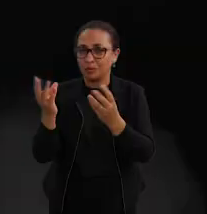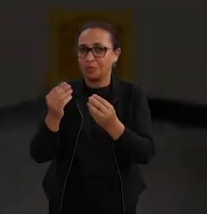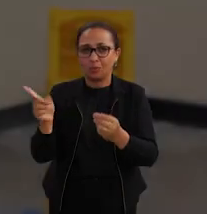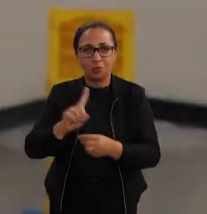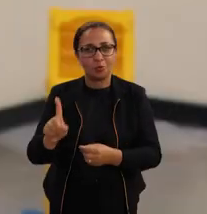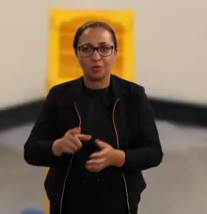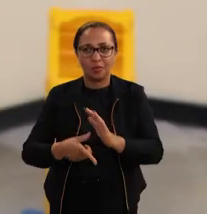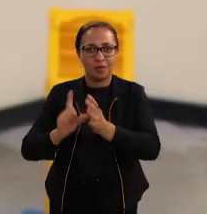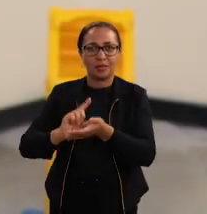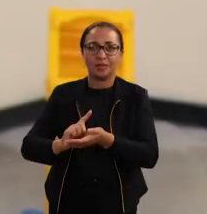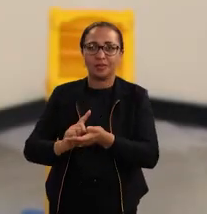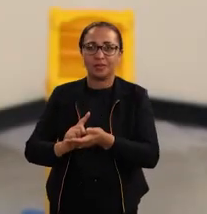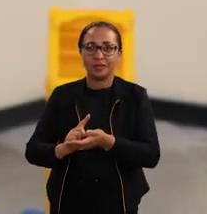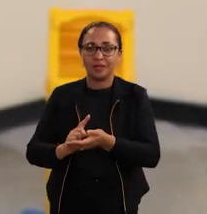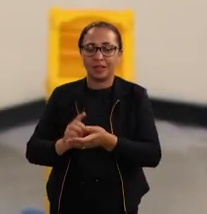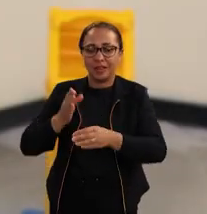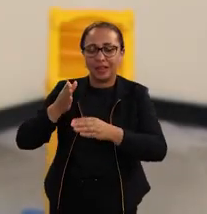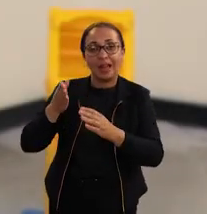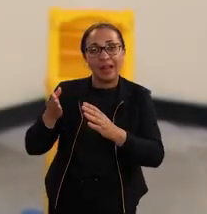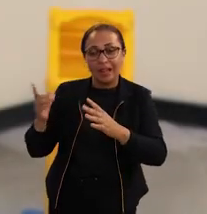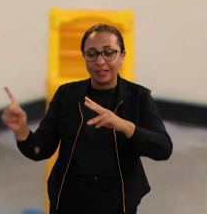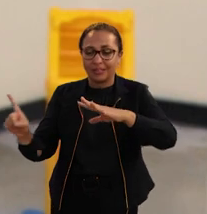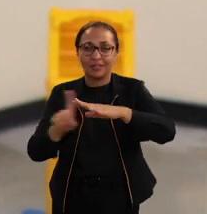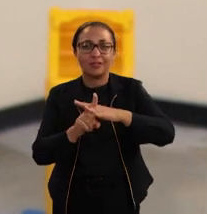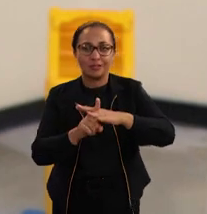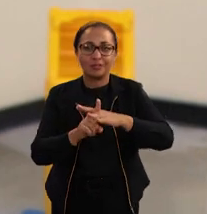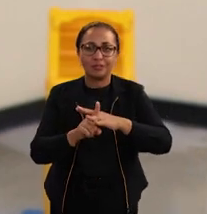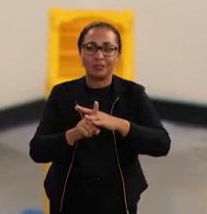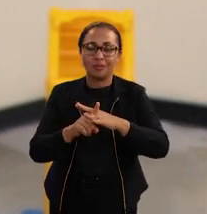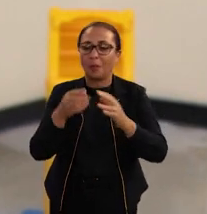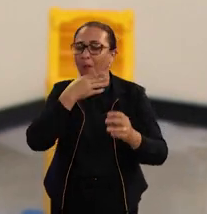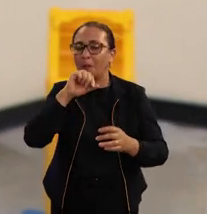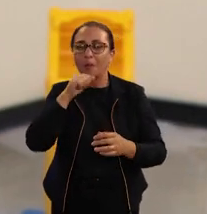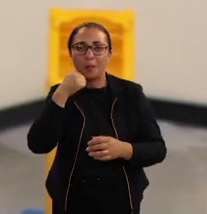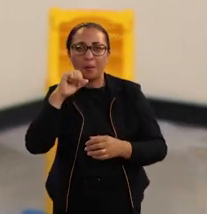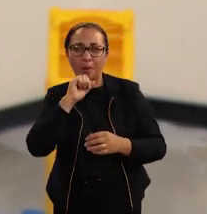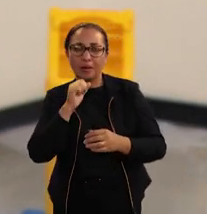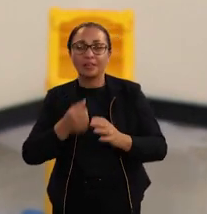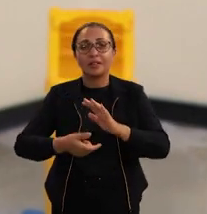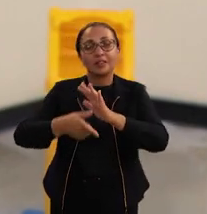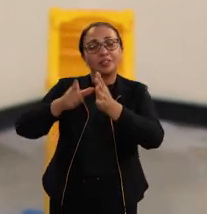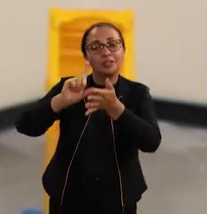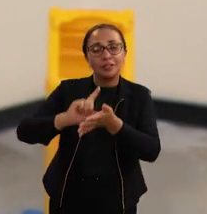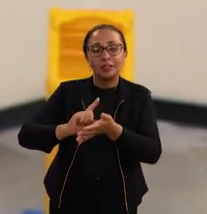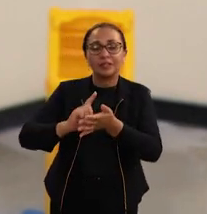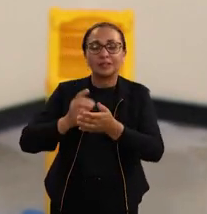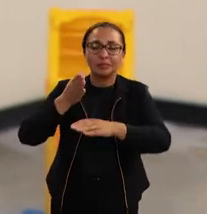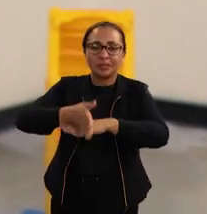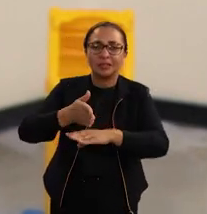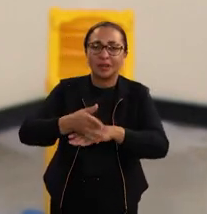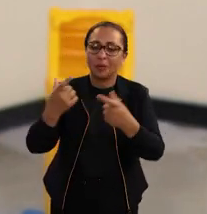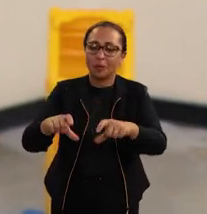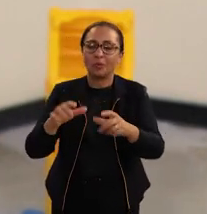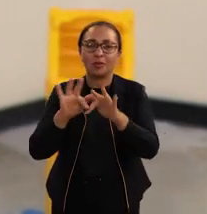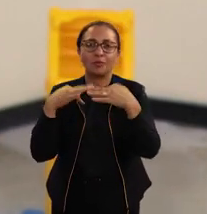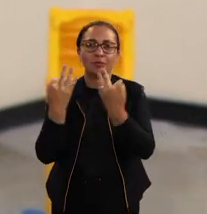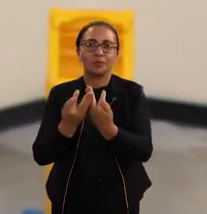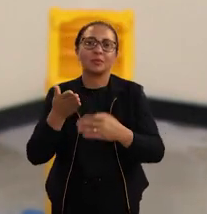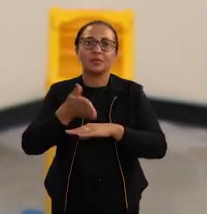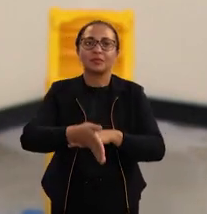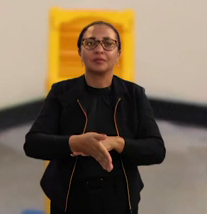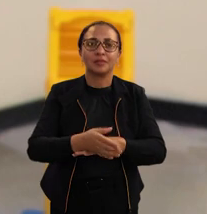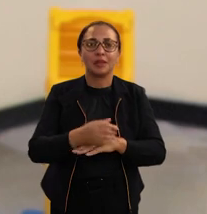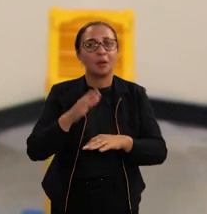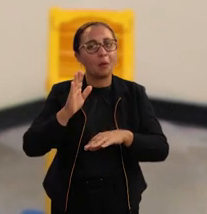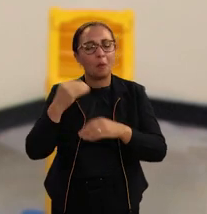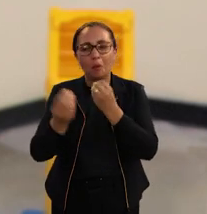né. A intervenção parental é um tipo de intervenção precoce onde a família ela